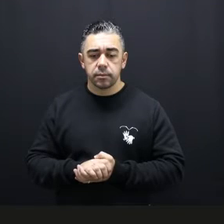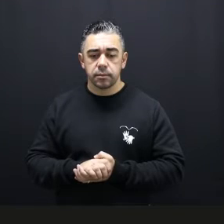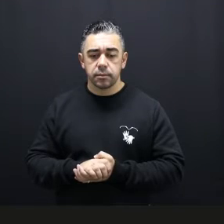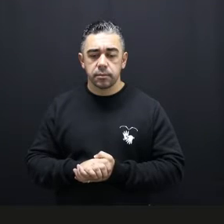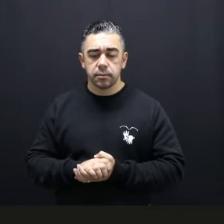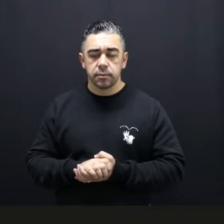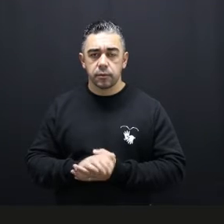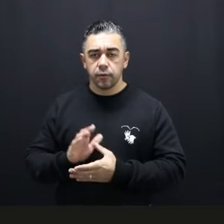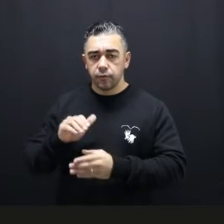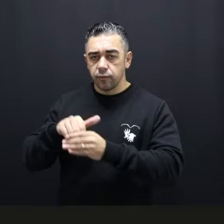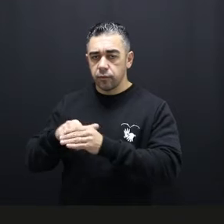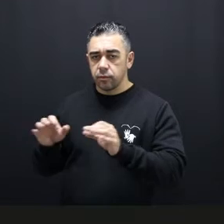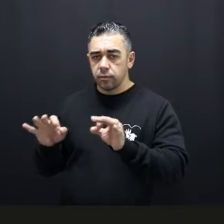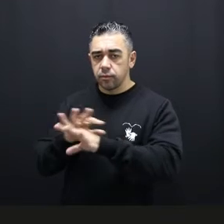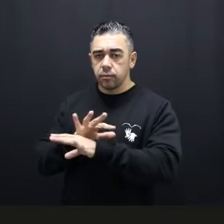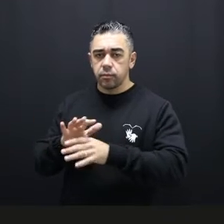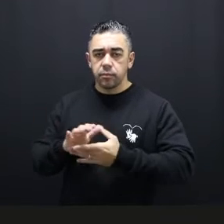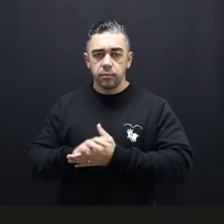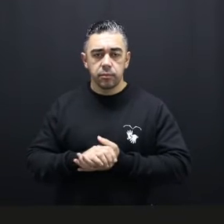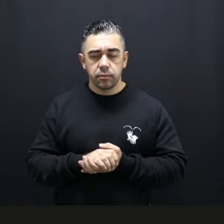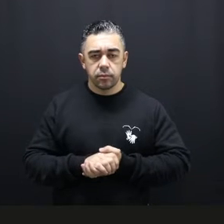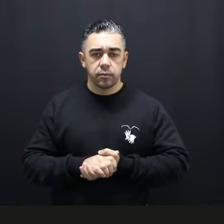a votação encerrada